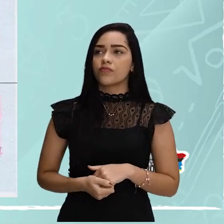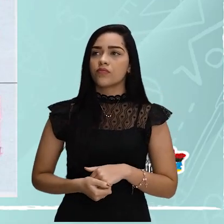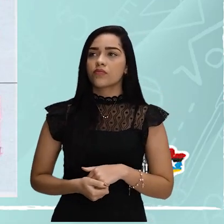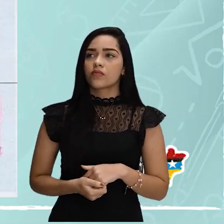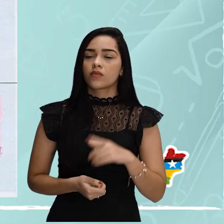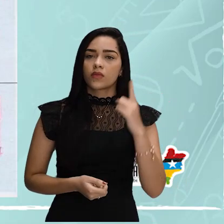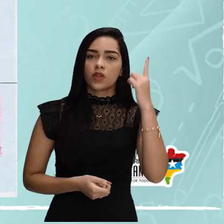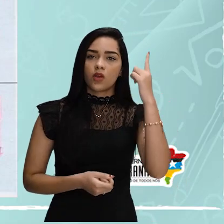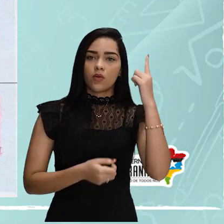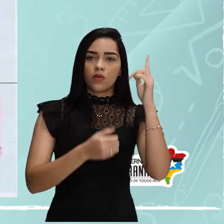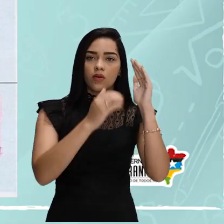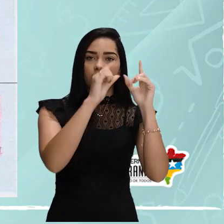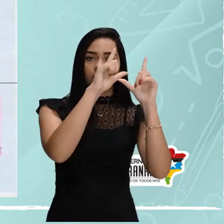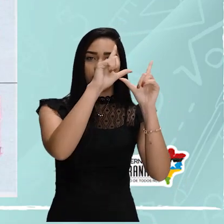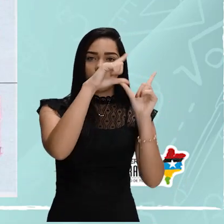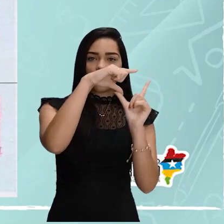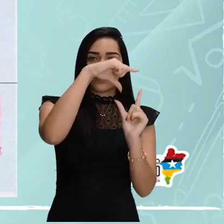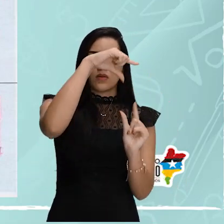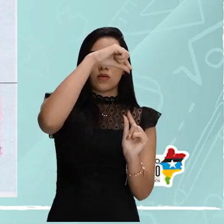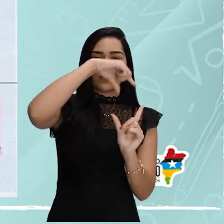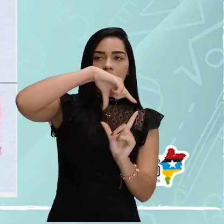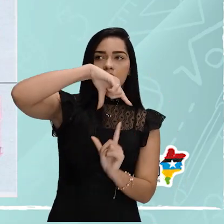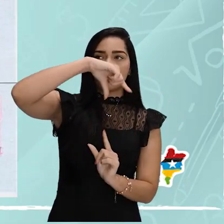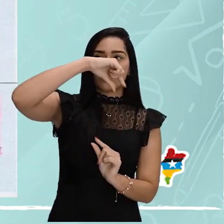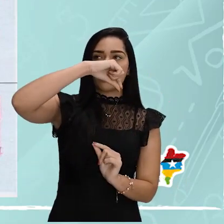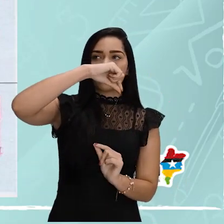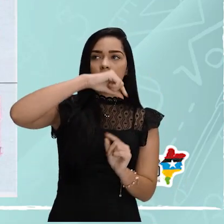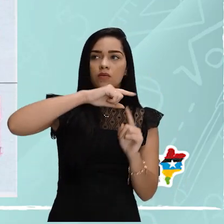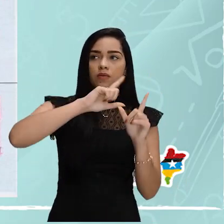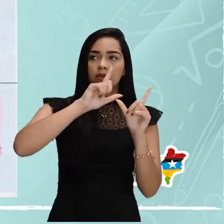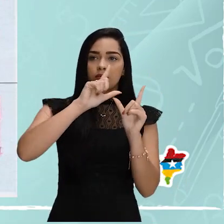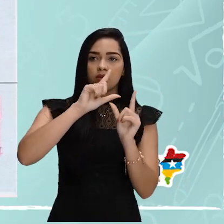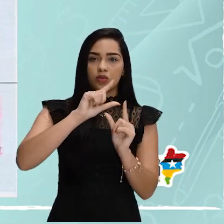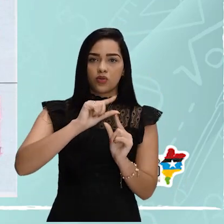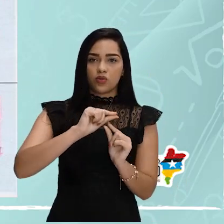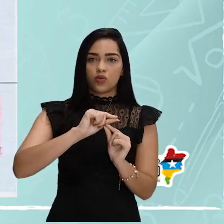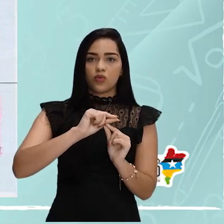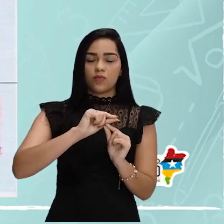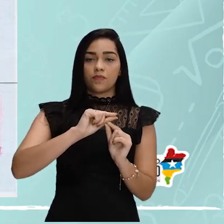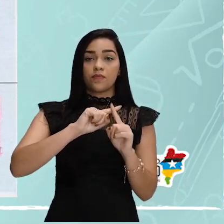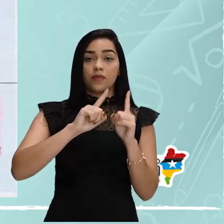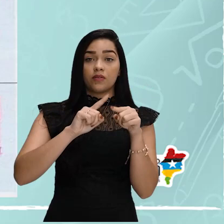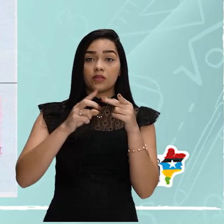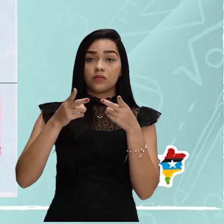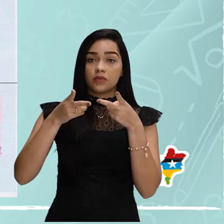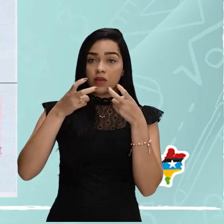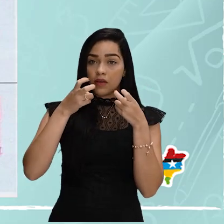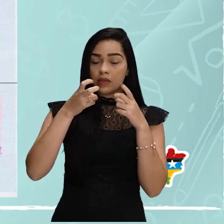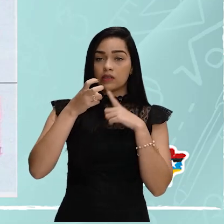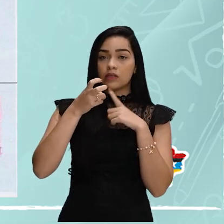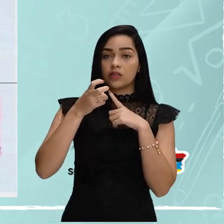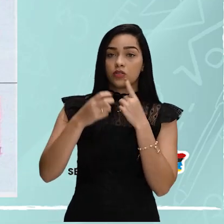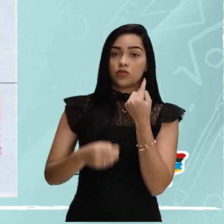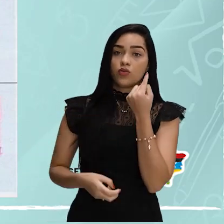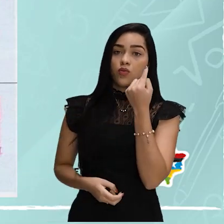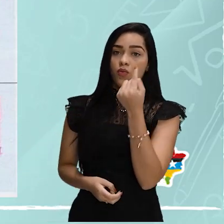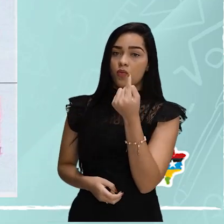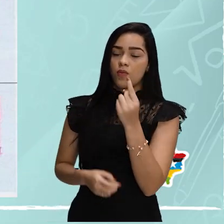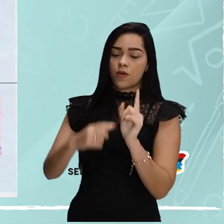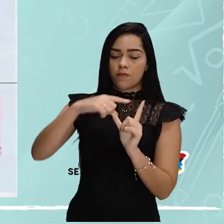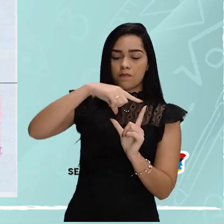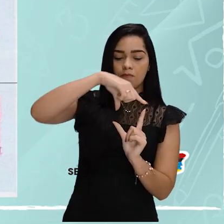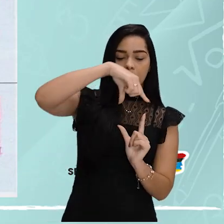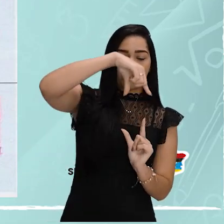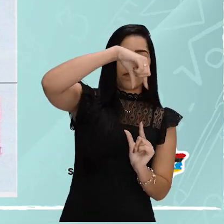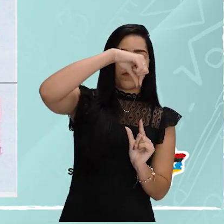aqui, uma em cima e outra embaixo. Não, mas ela está do lado, só que essa aqui é menor, né? Mas se você observar, só uma camada de